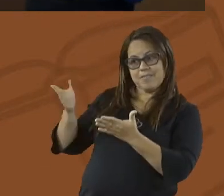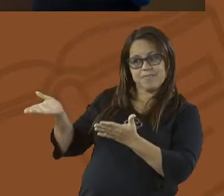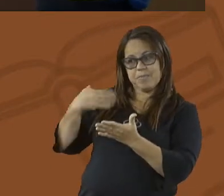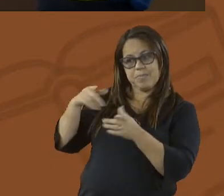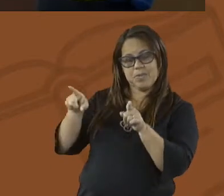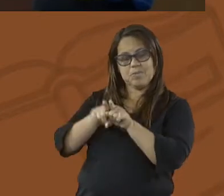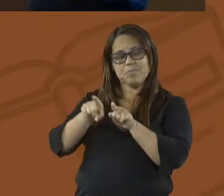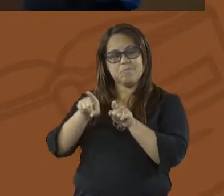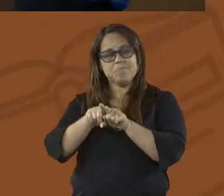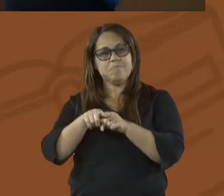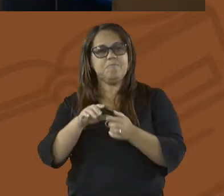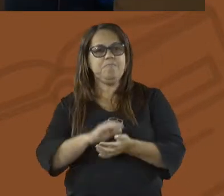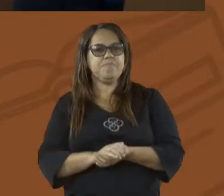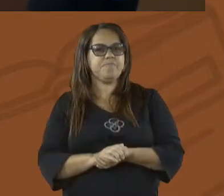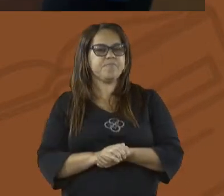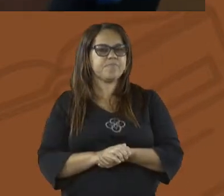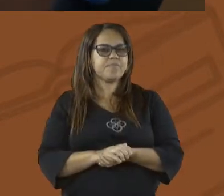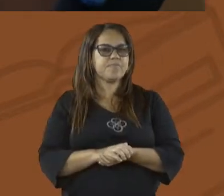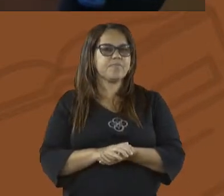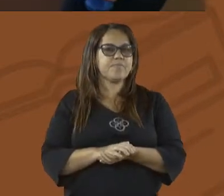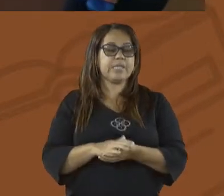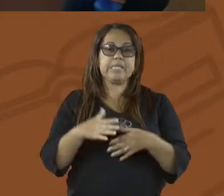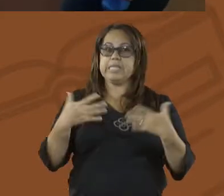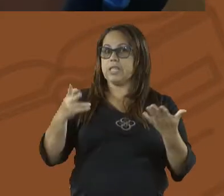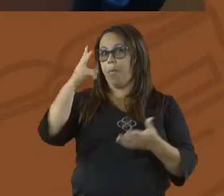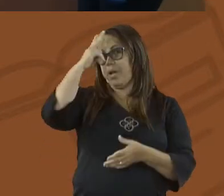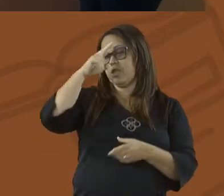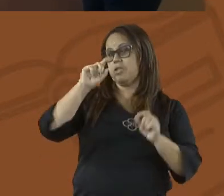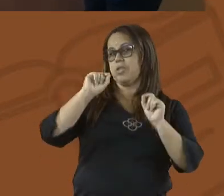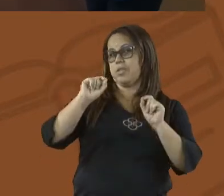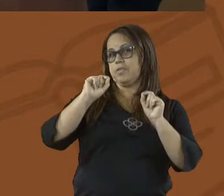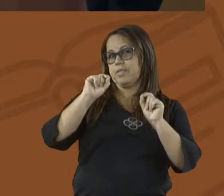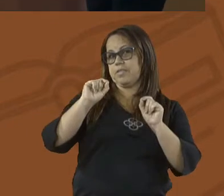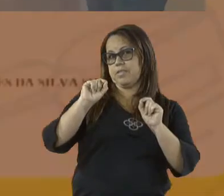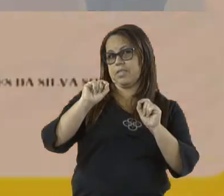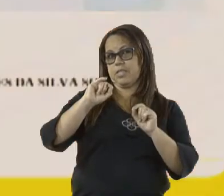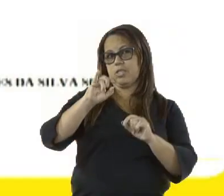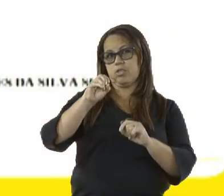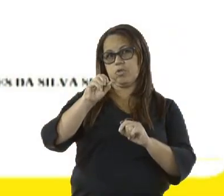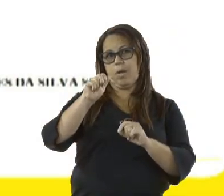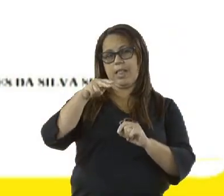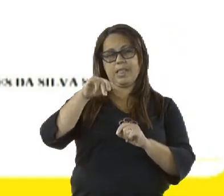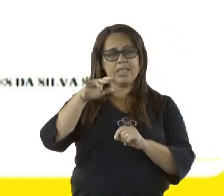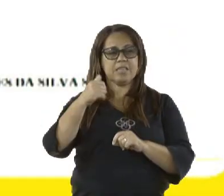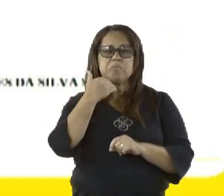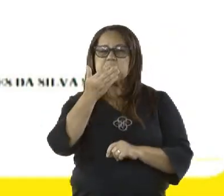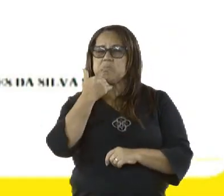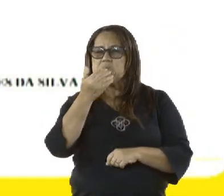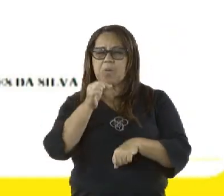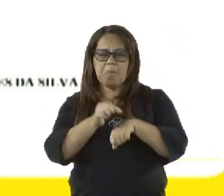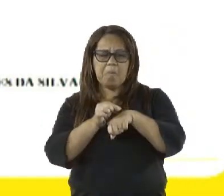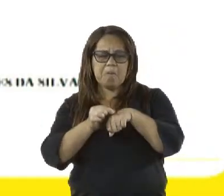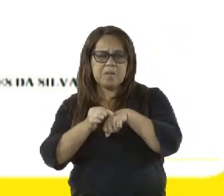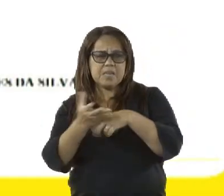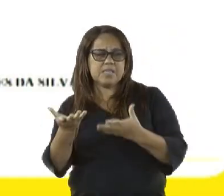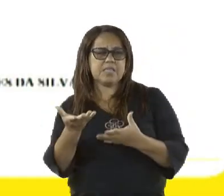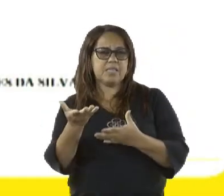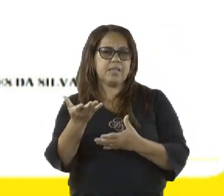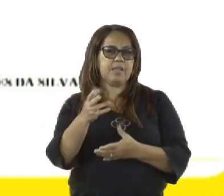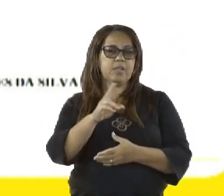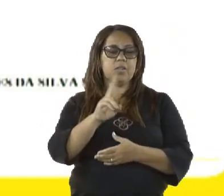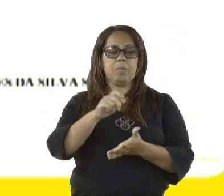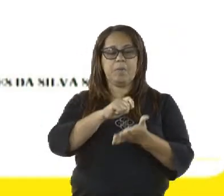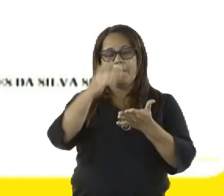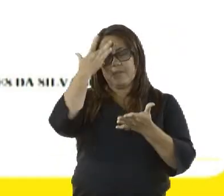ler juntos? E a historinha é da Joaninha Sem Bolinha, de Carolina Rodrigues da